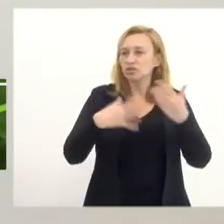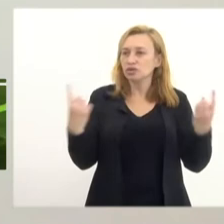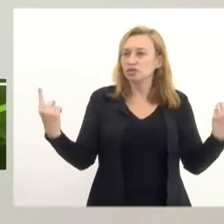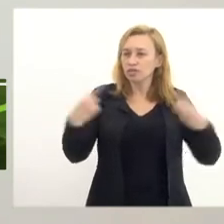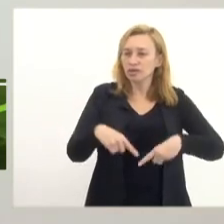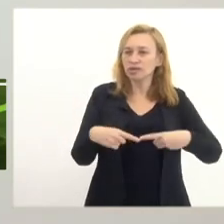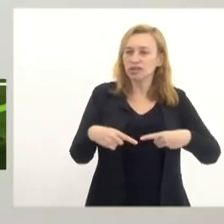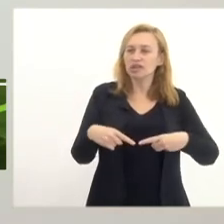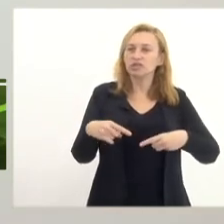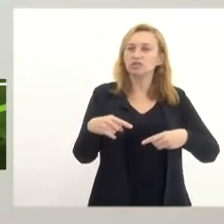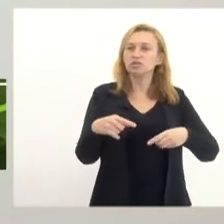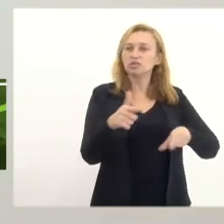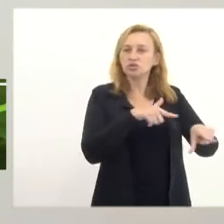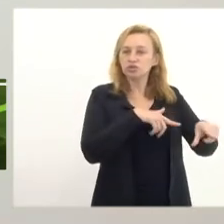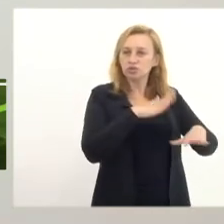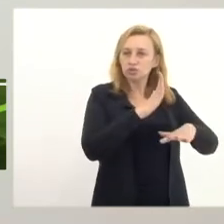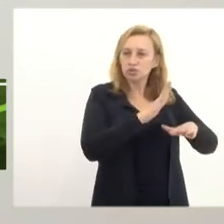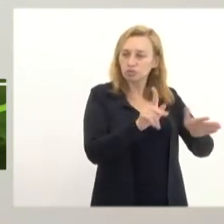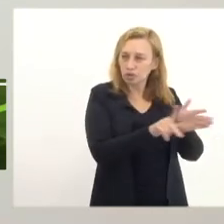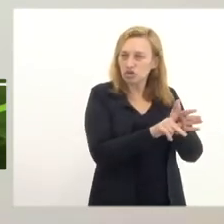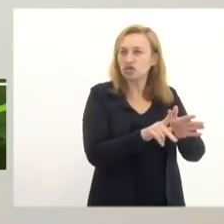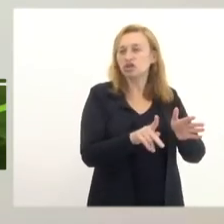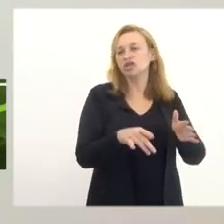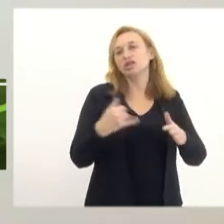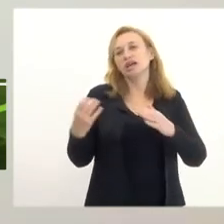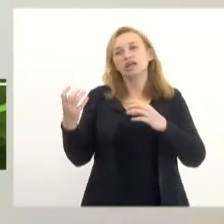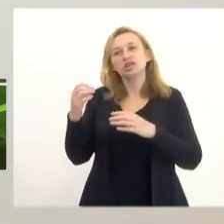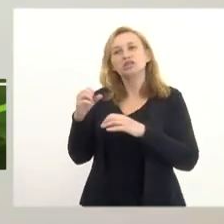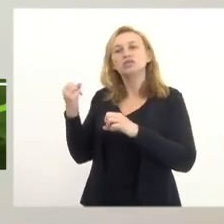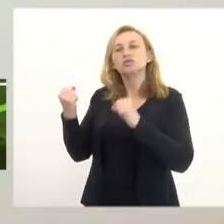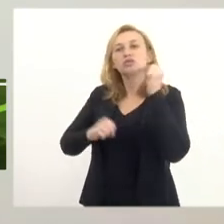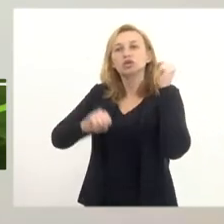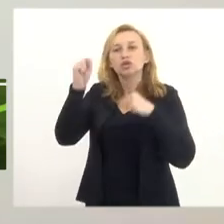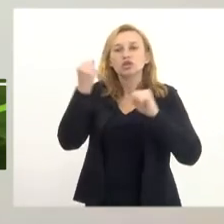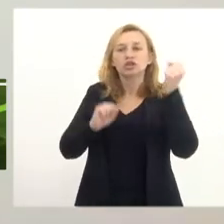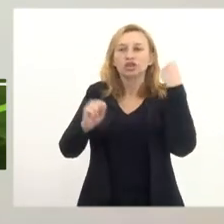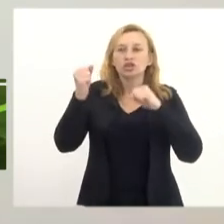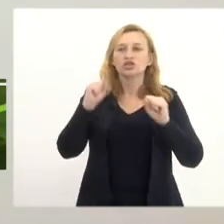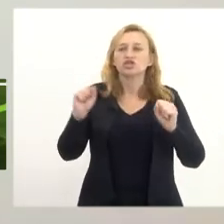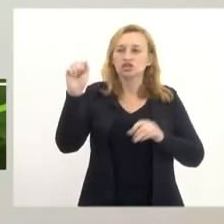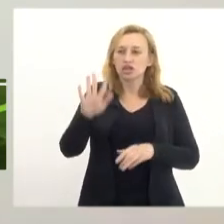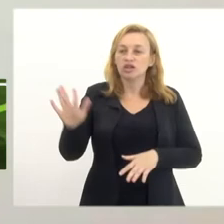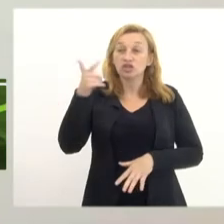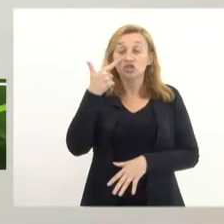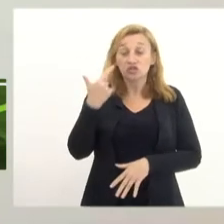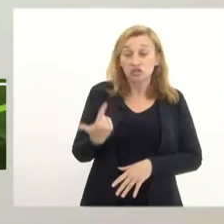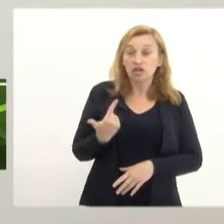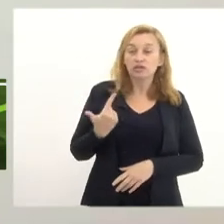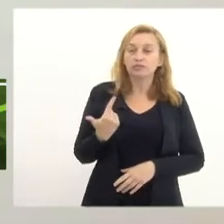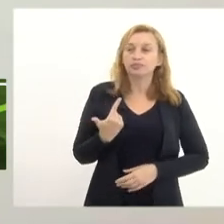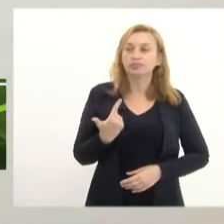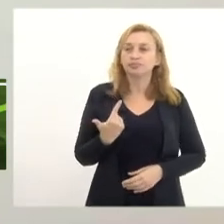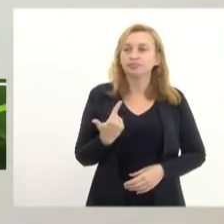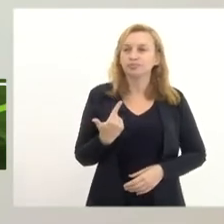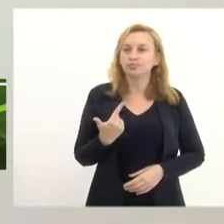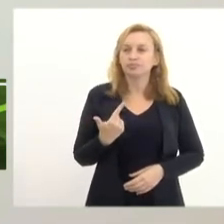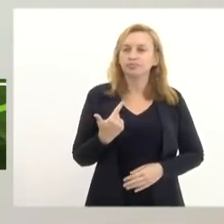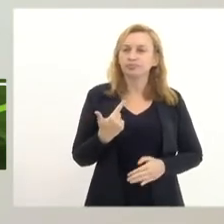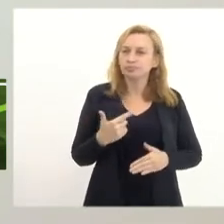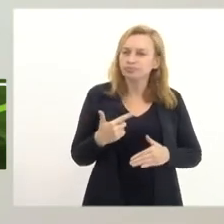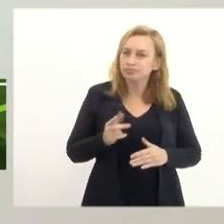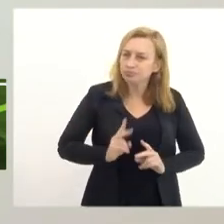competitividade dos projetos e da indústria como um todo, né? Então, a gente vê que realmente para a gente